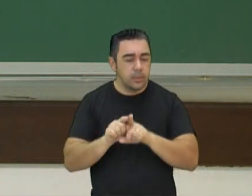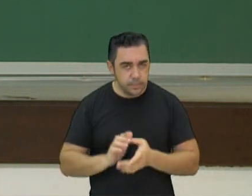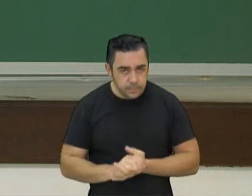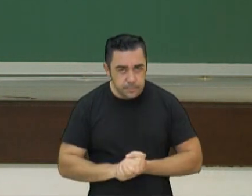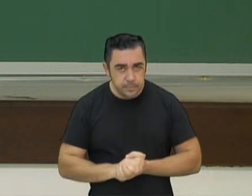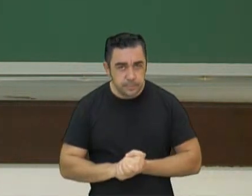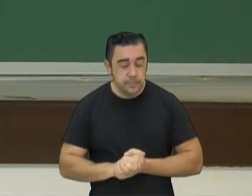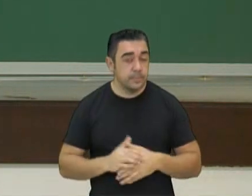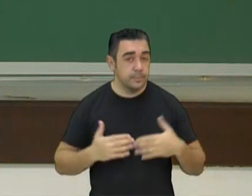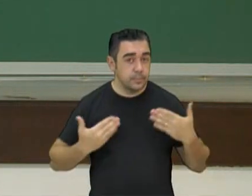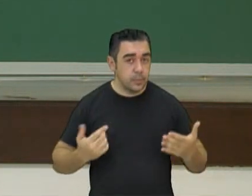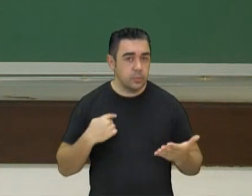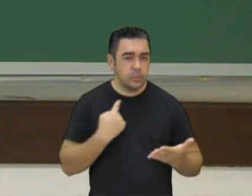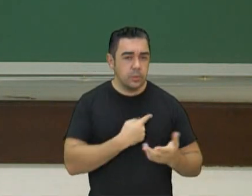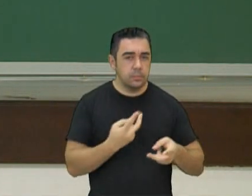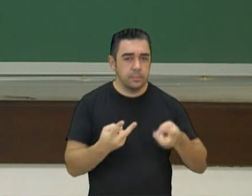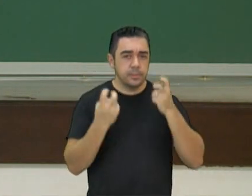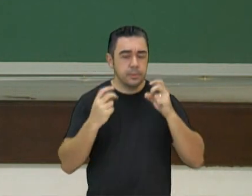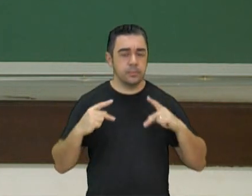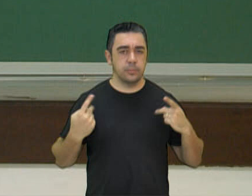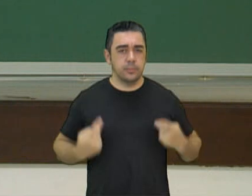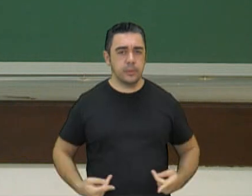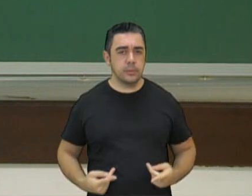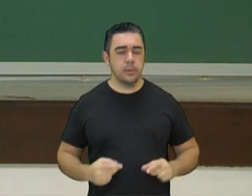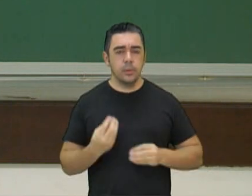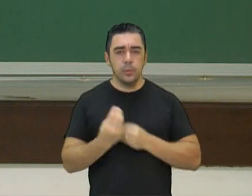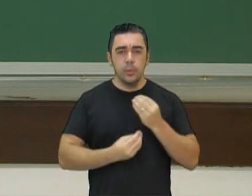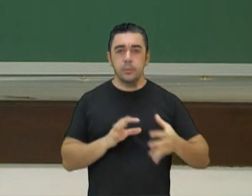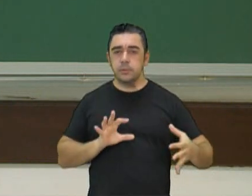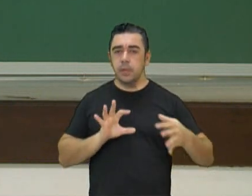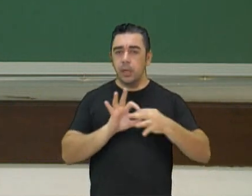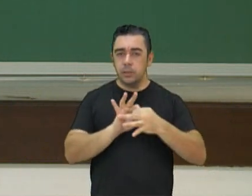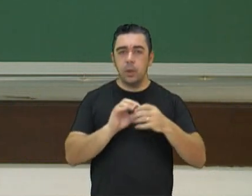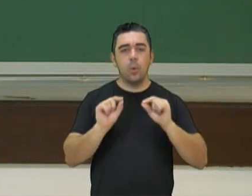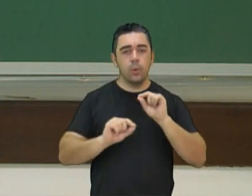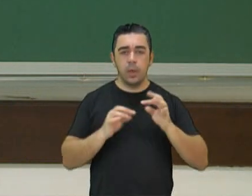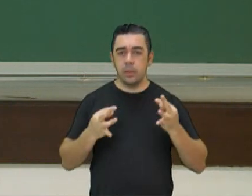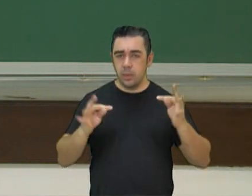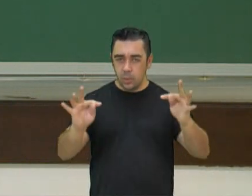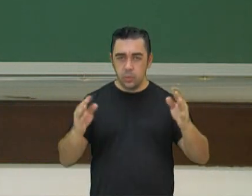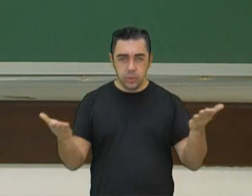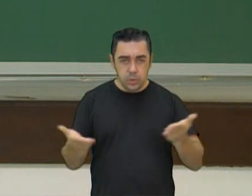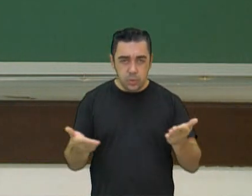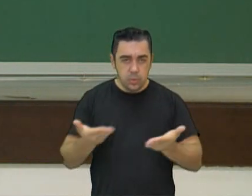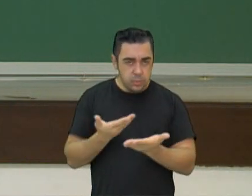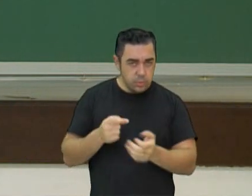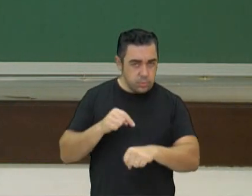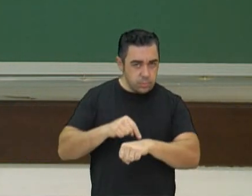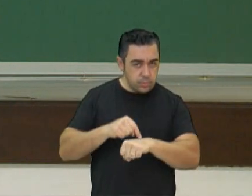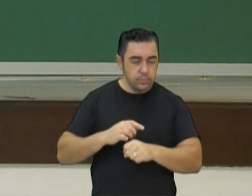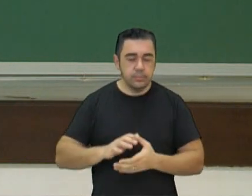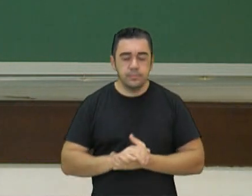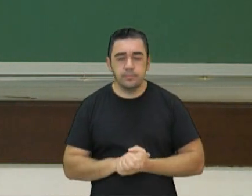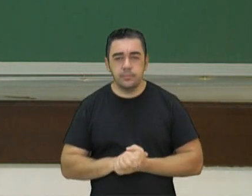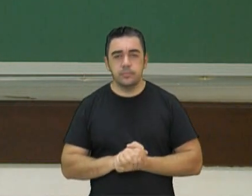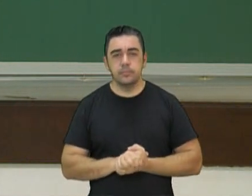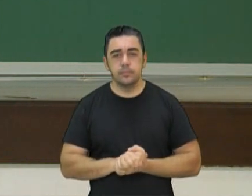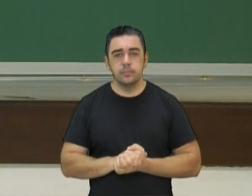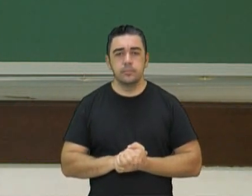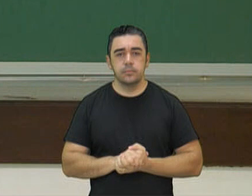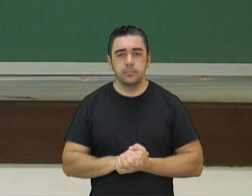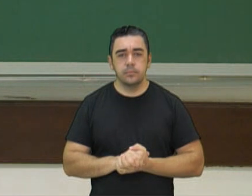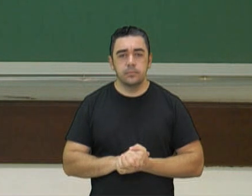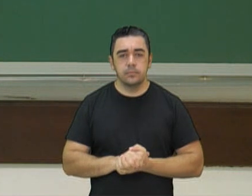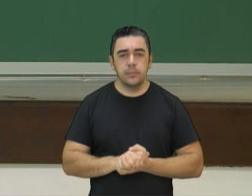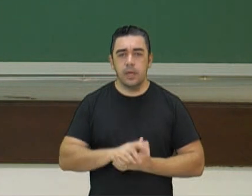a nossa noção de humanidade está atrelada à tecnologia que temos no momento. E